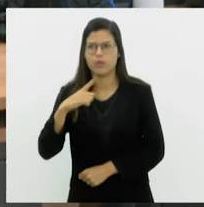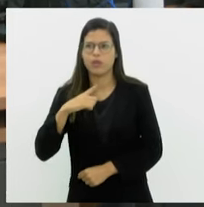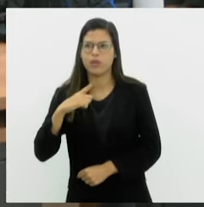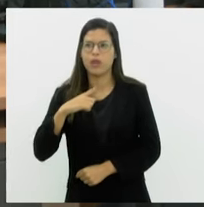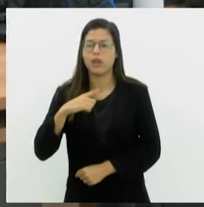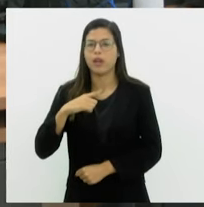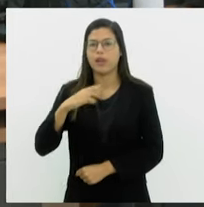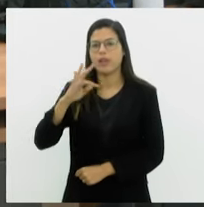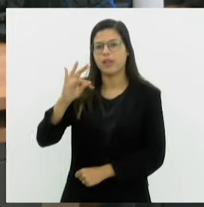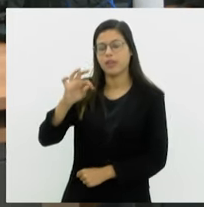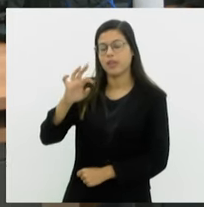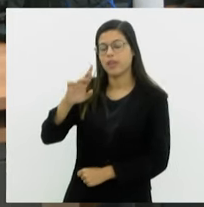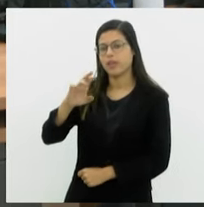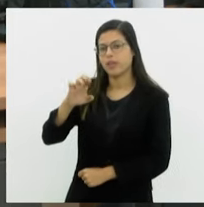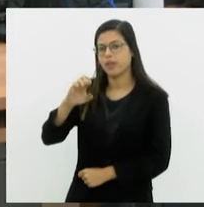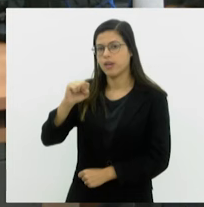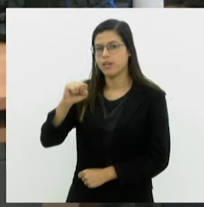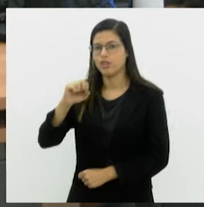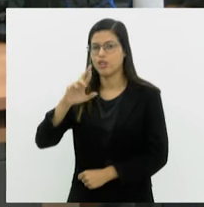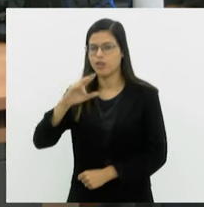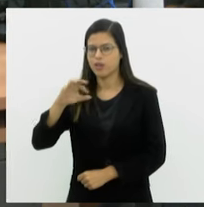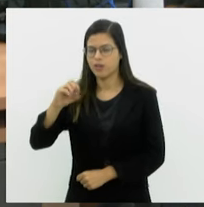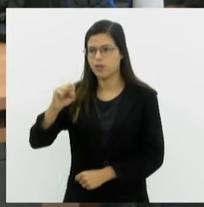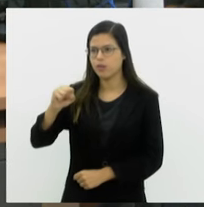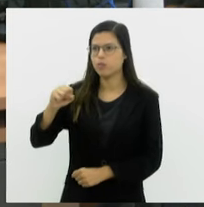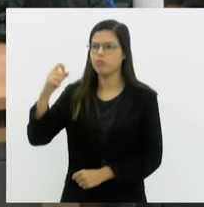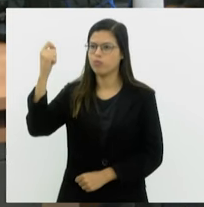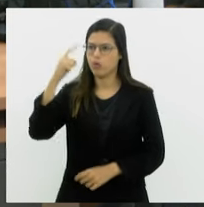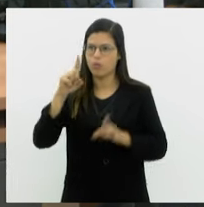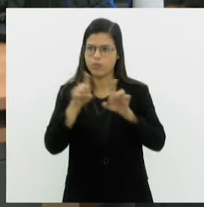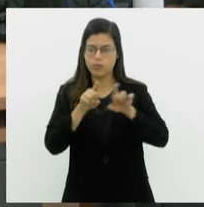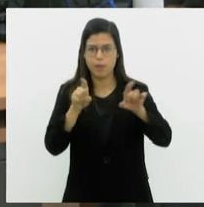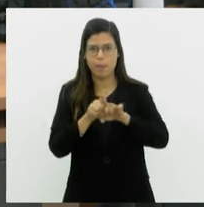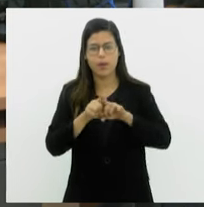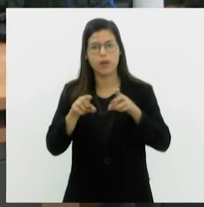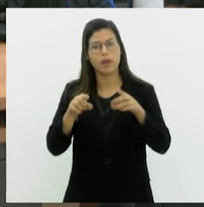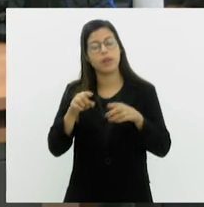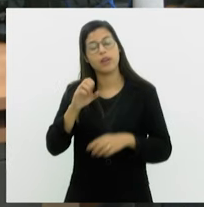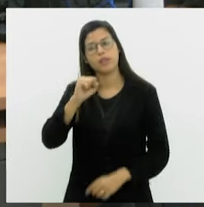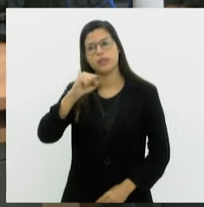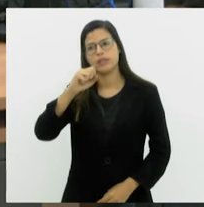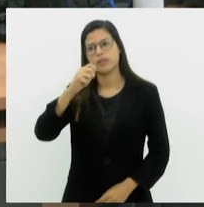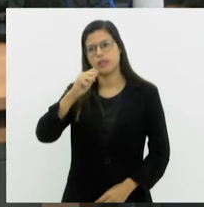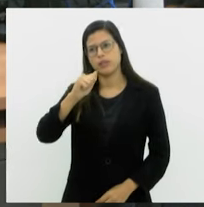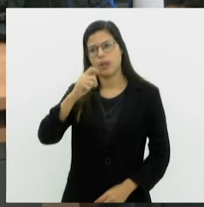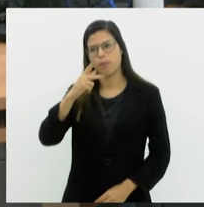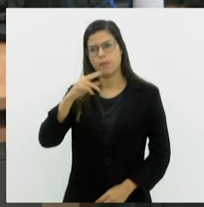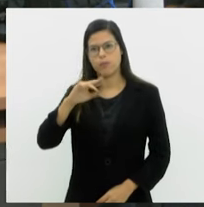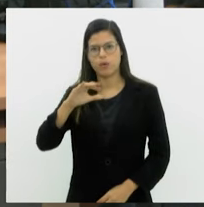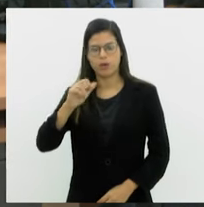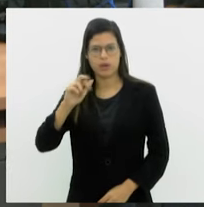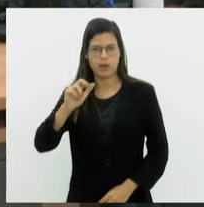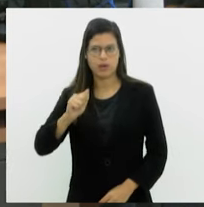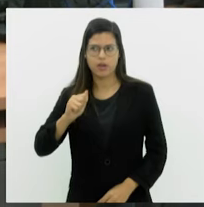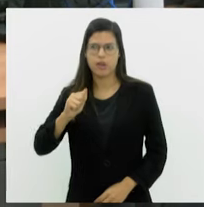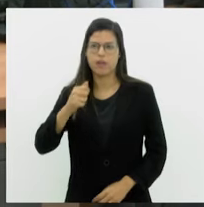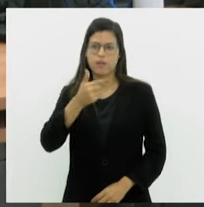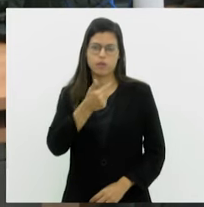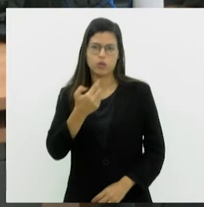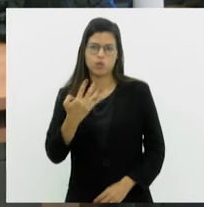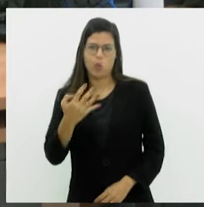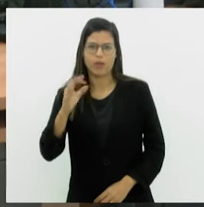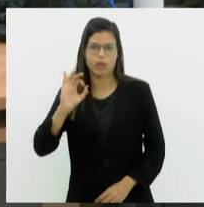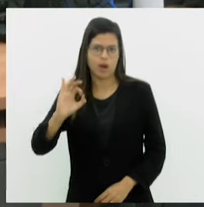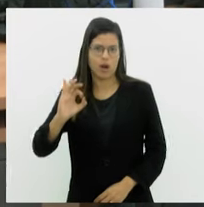Três Rios, sol também, 25 graus nesse momento. E Sapucaia, com sol, 24 graus, céu limpo. Vamos